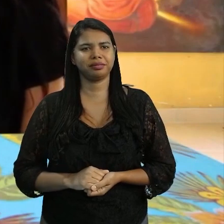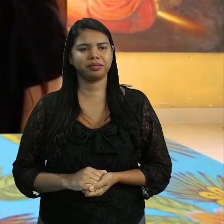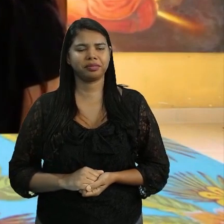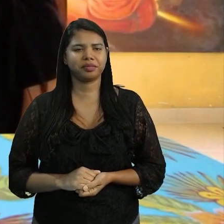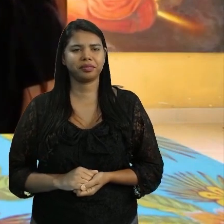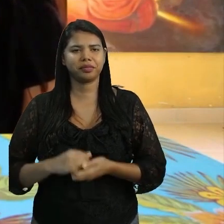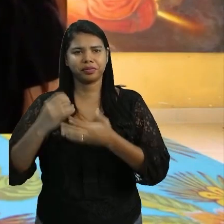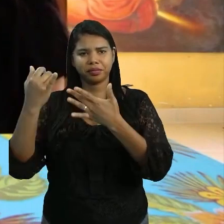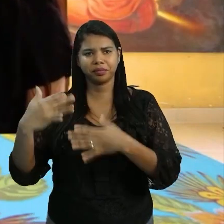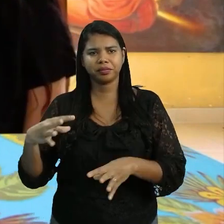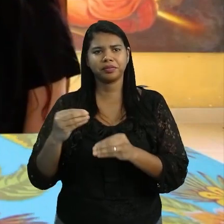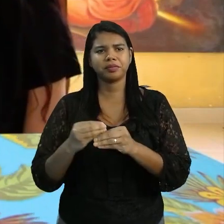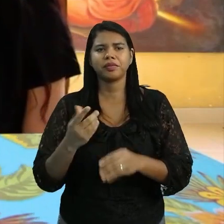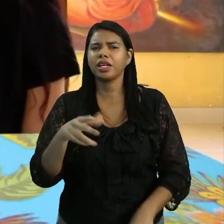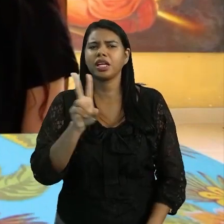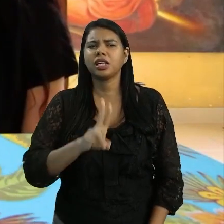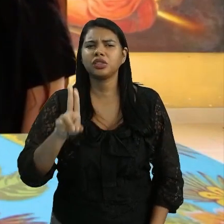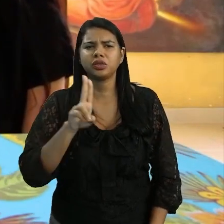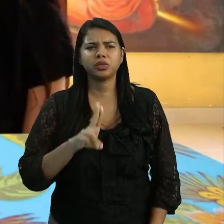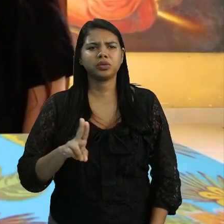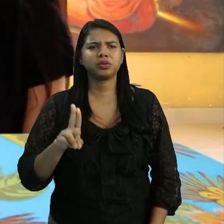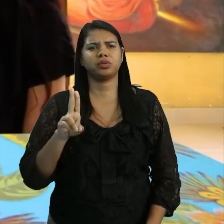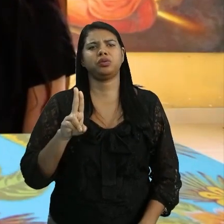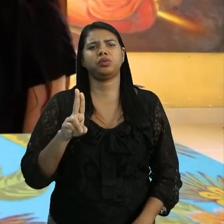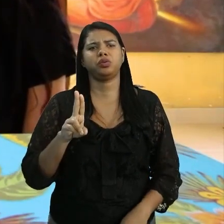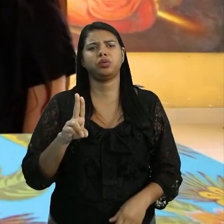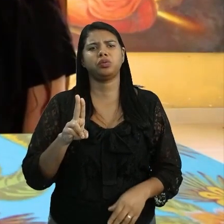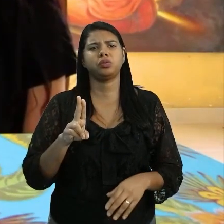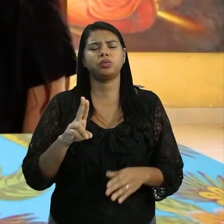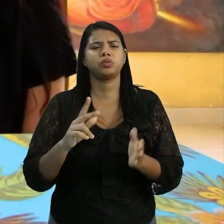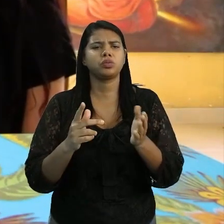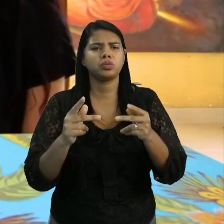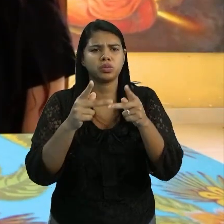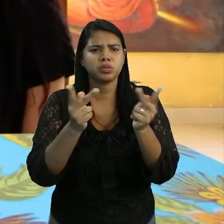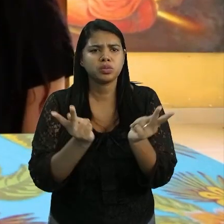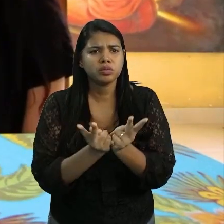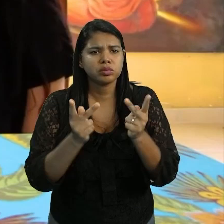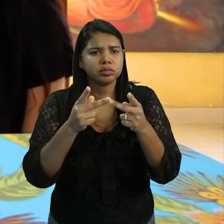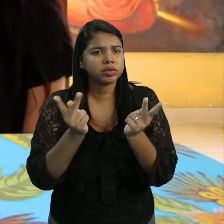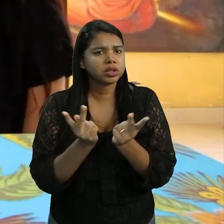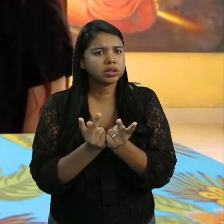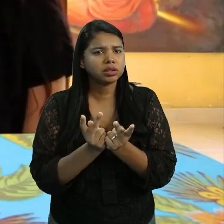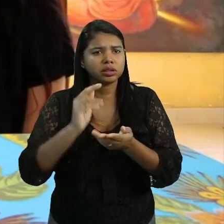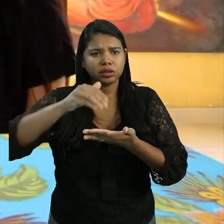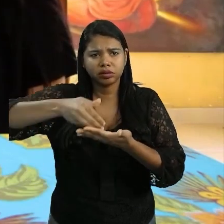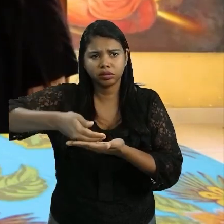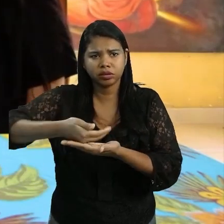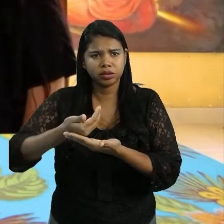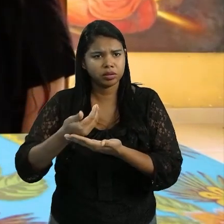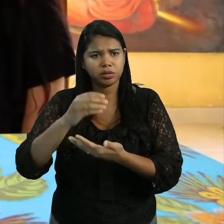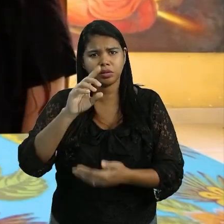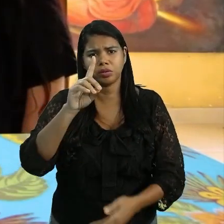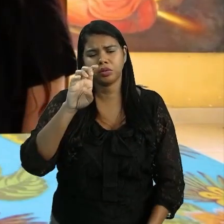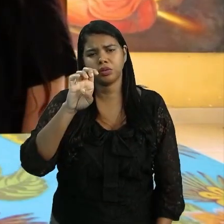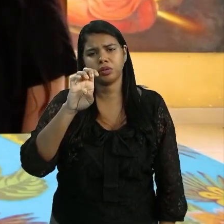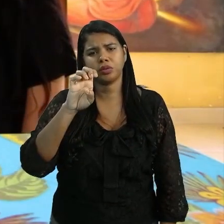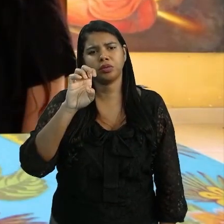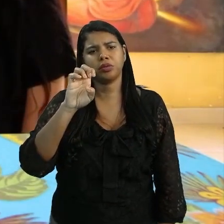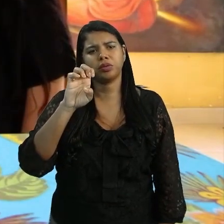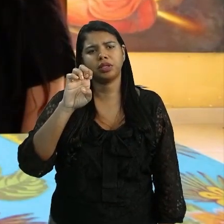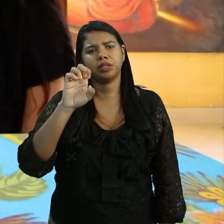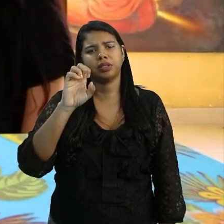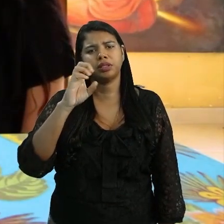vegana. Sim. E para a gente finalizar esse papo, quais são as ações que o restaurante, junto com a Ecovila,